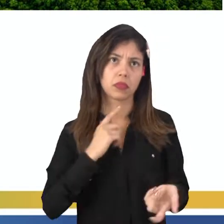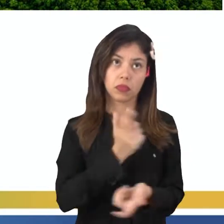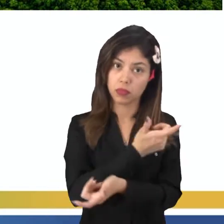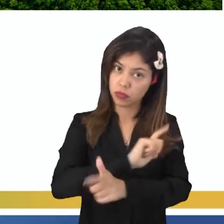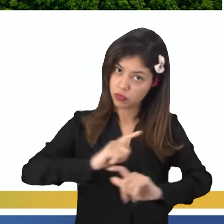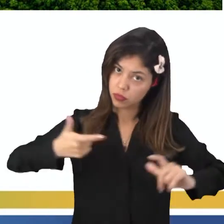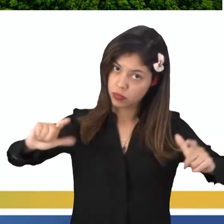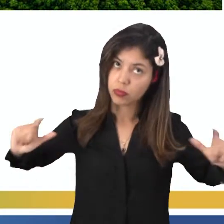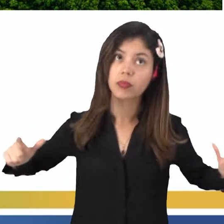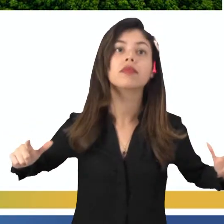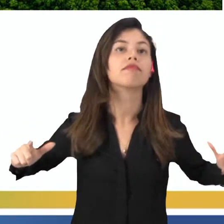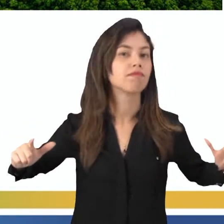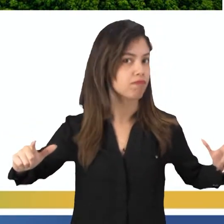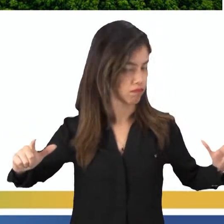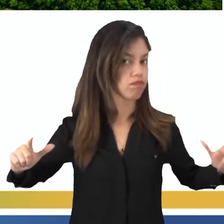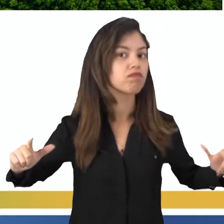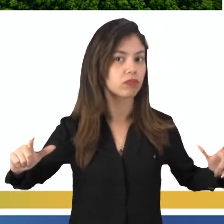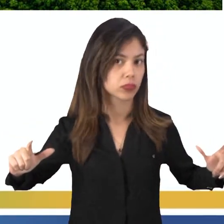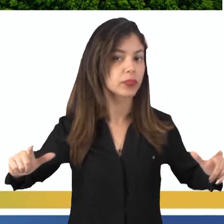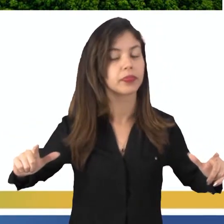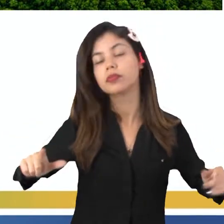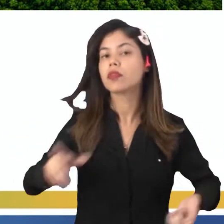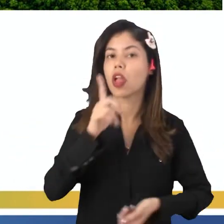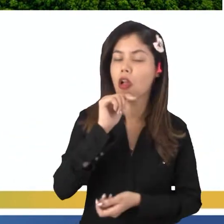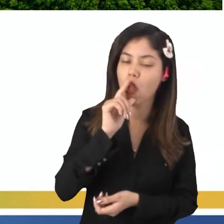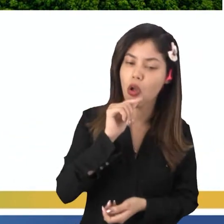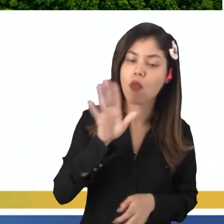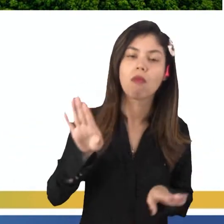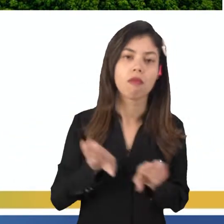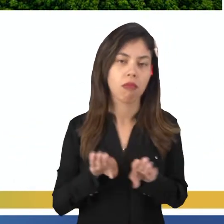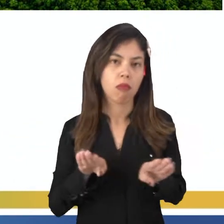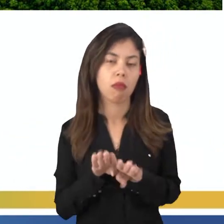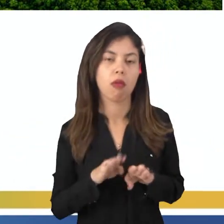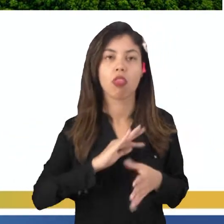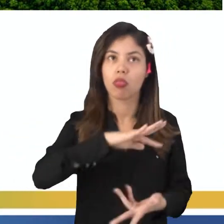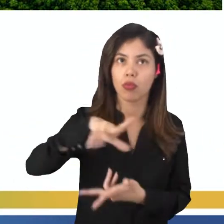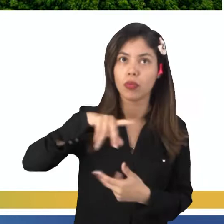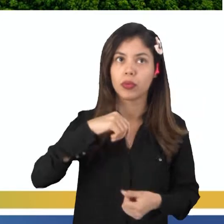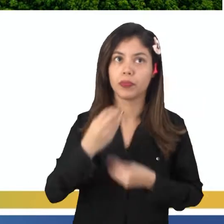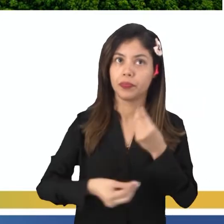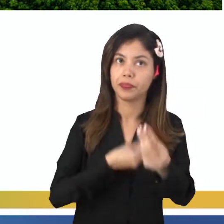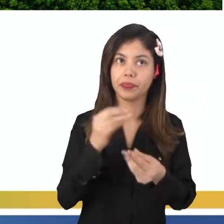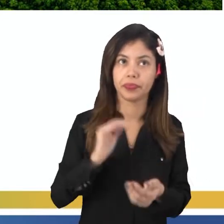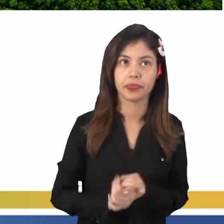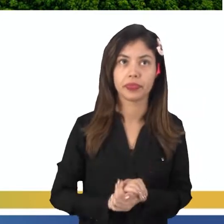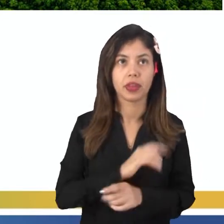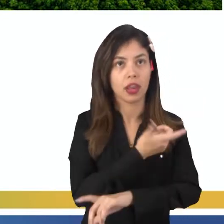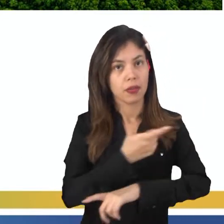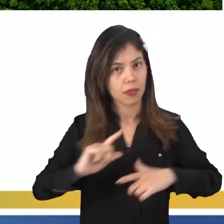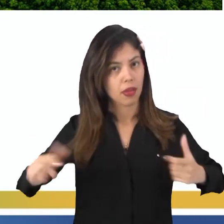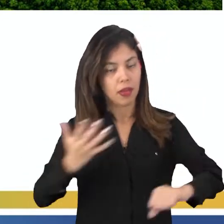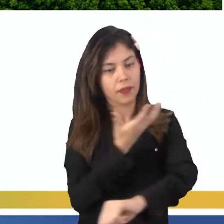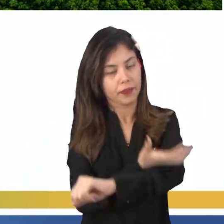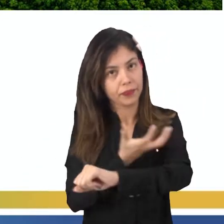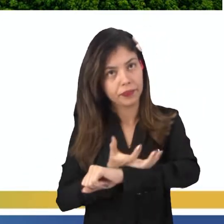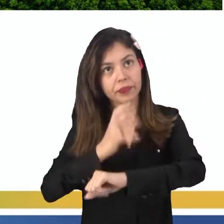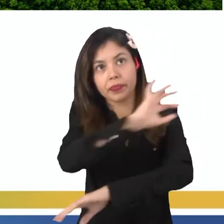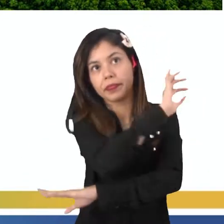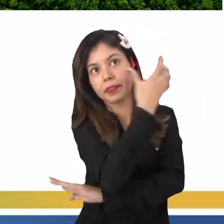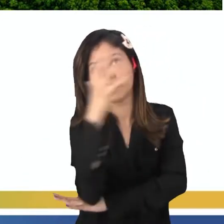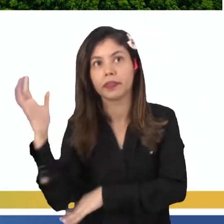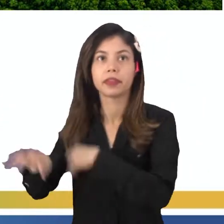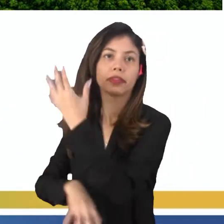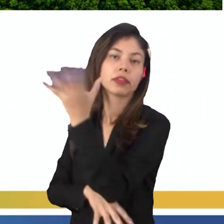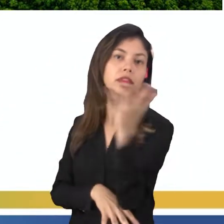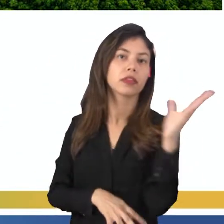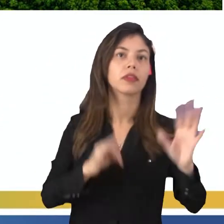a maior bacia hidrográfica do mundo, bem como a maior floresta tropical do